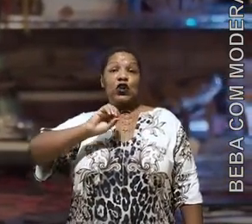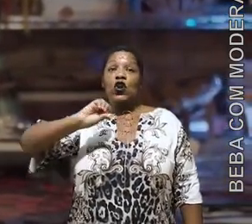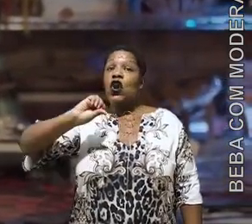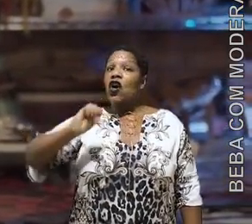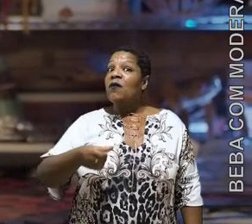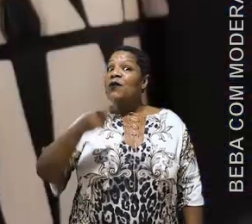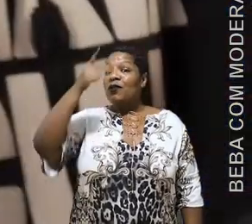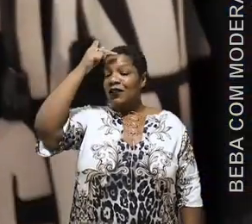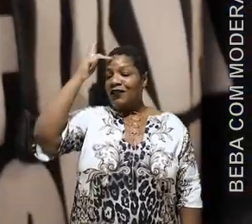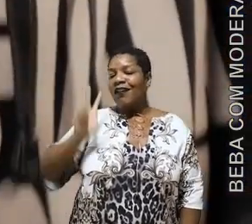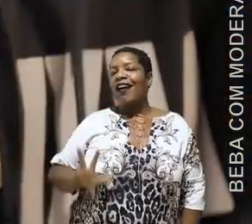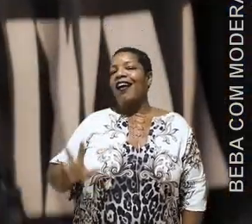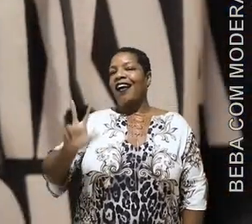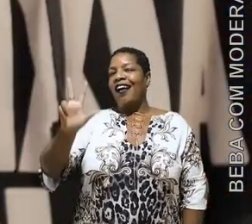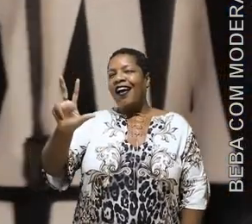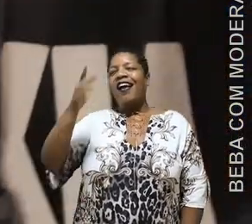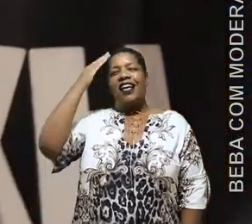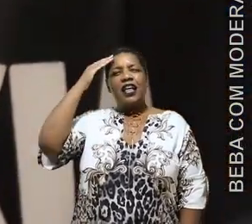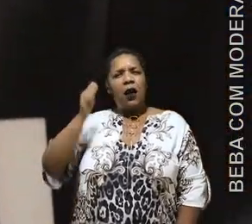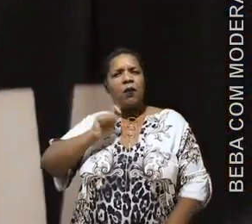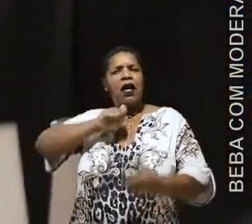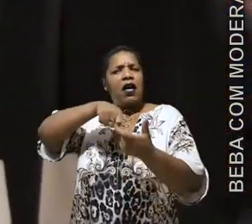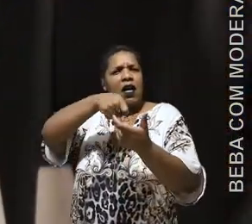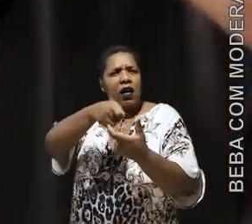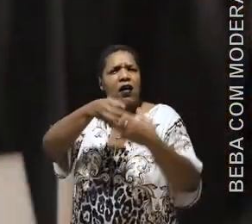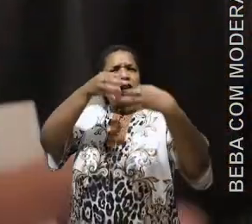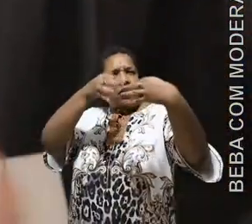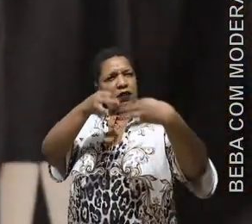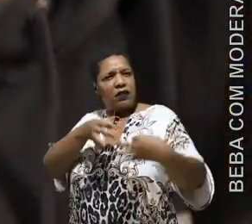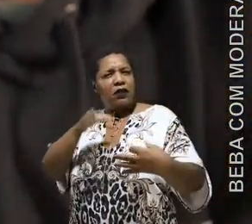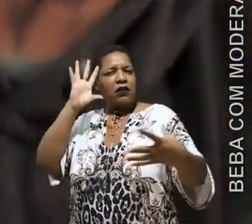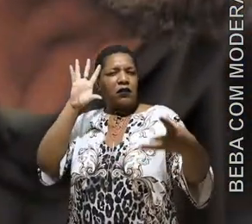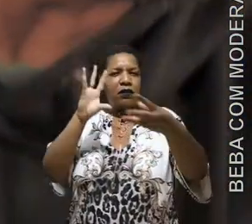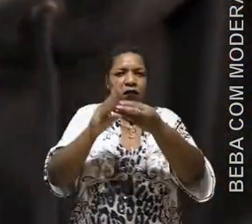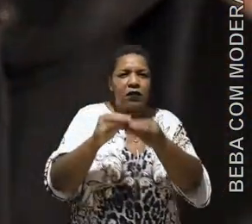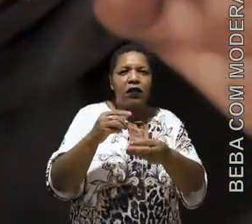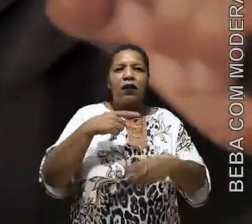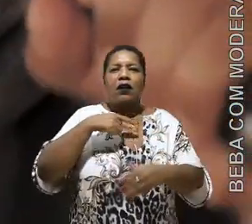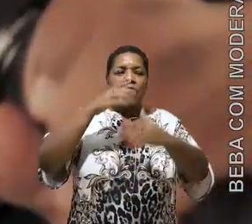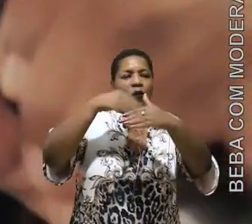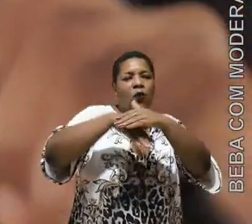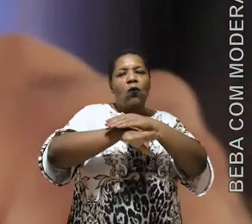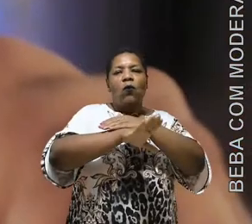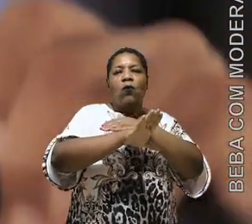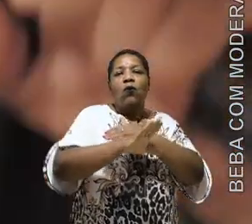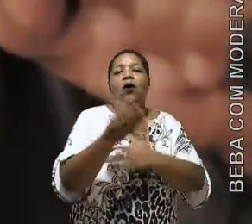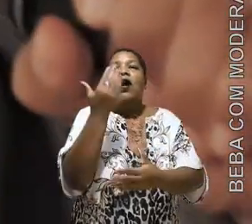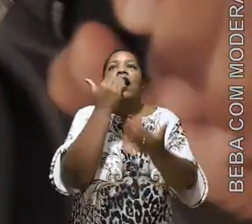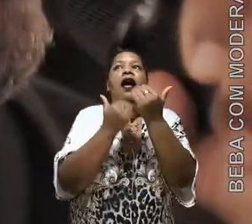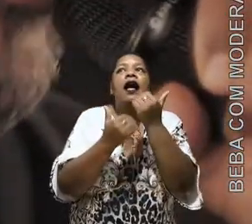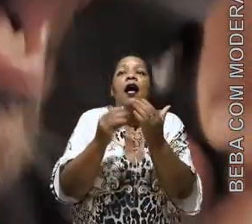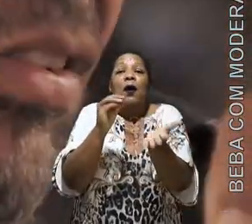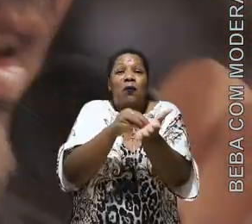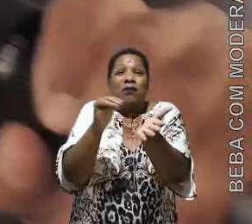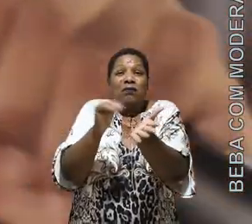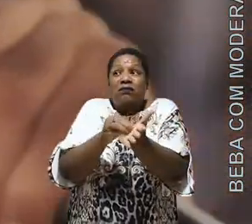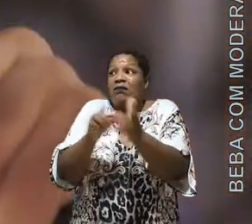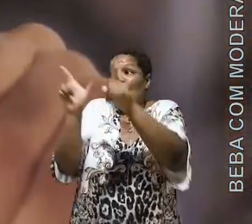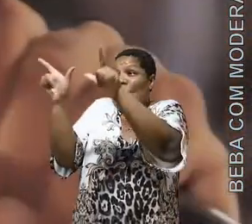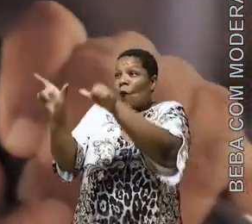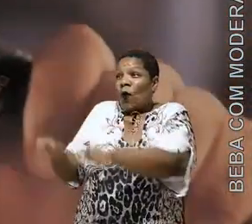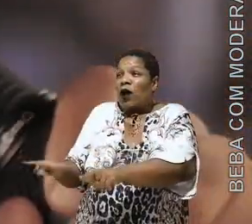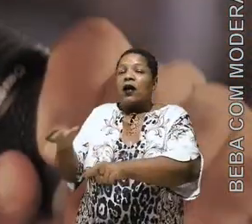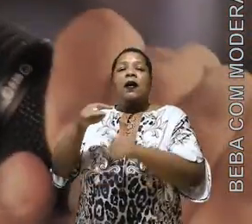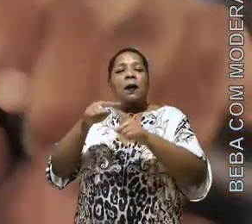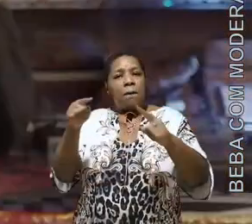o ISO 9000 Preto saber que a palavra chave na questão conceito sentimento é mantimento para guardar ter smokey alimentos